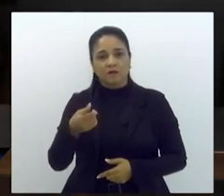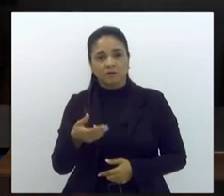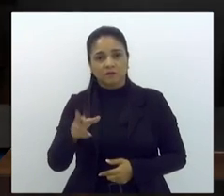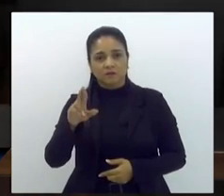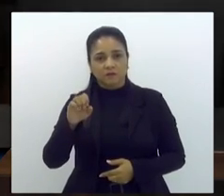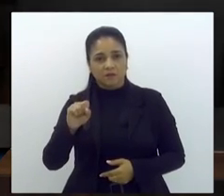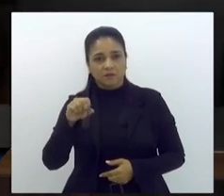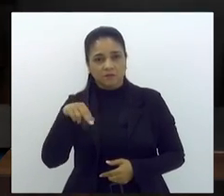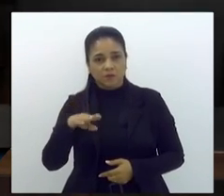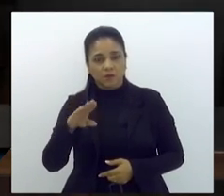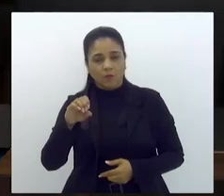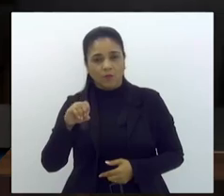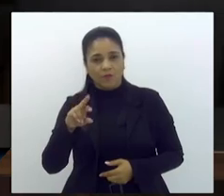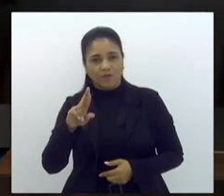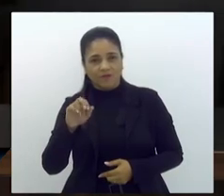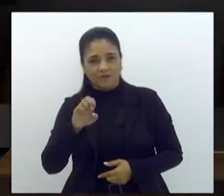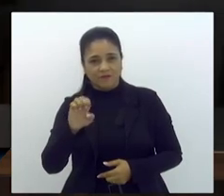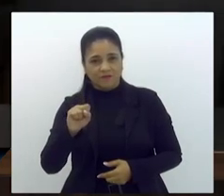Anderson